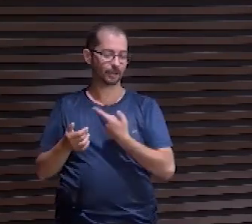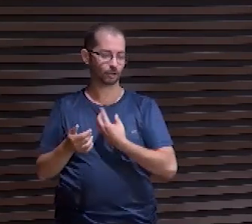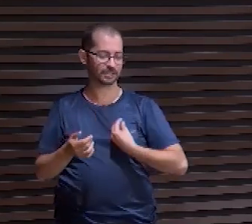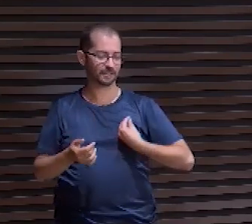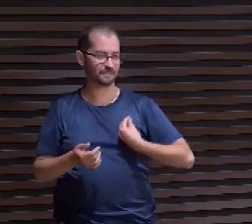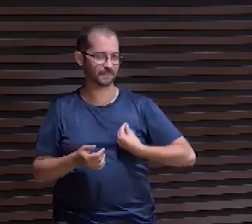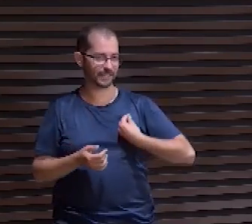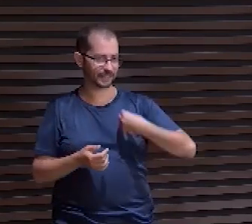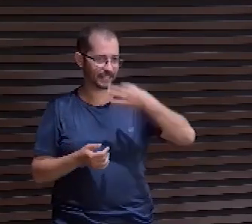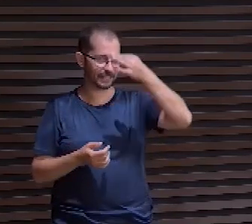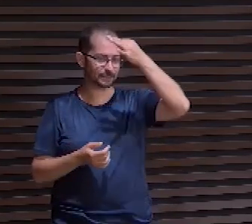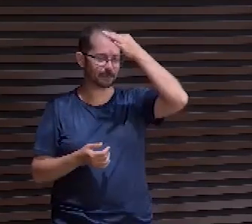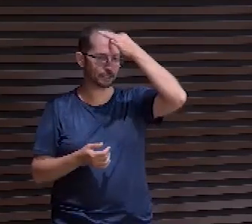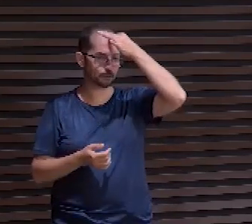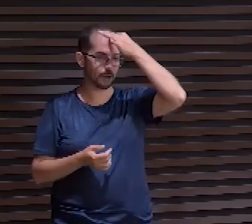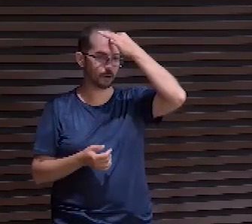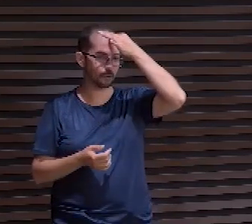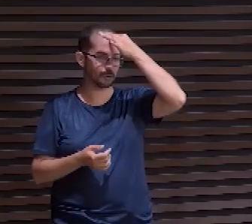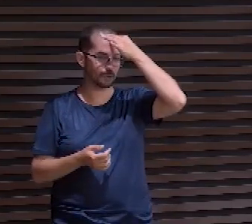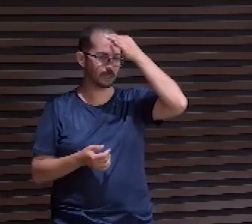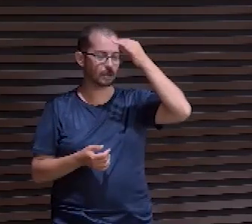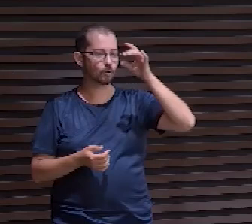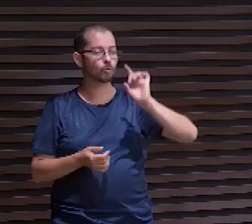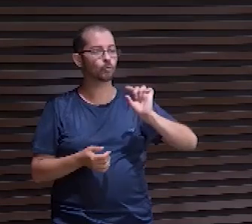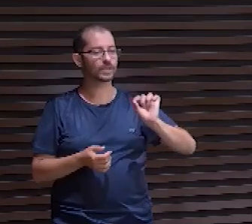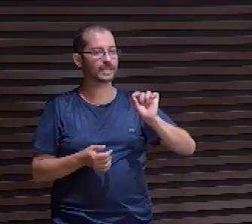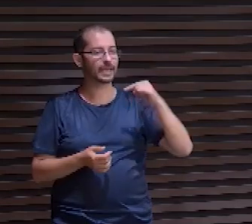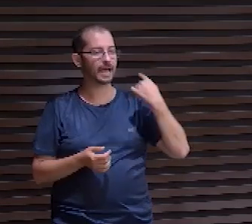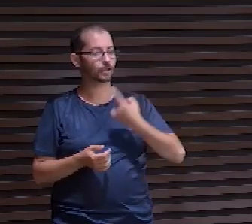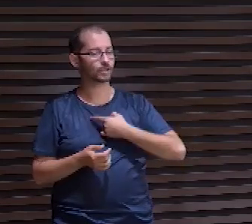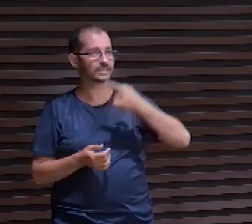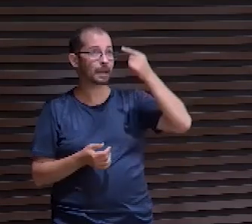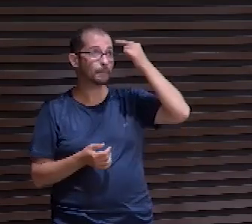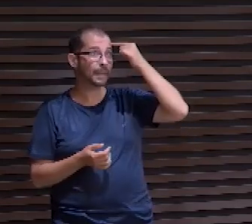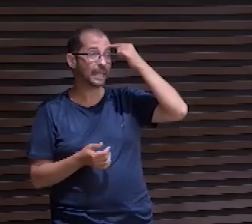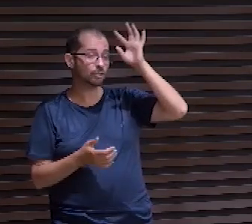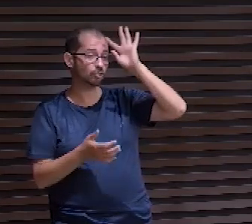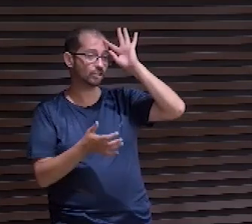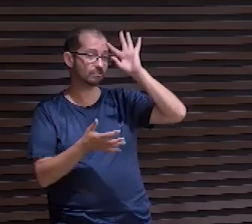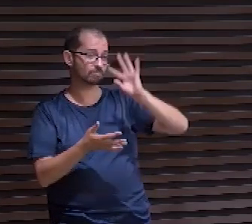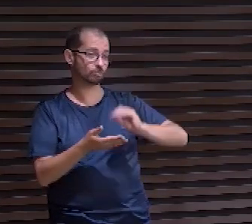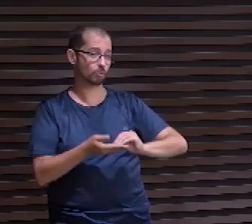espiritual àquilo que a nossa lógica entende.